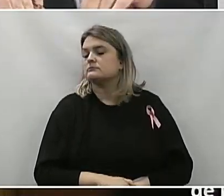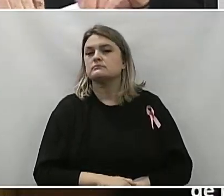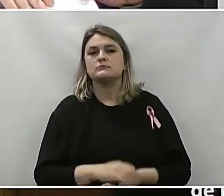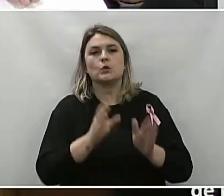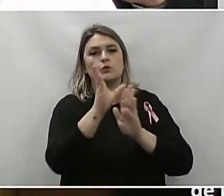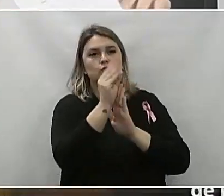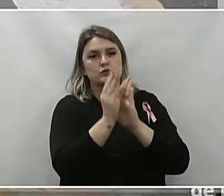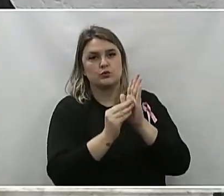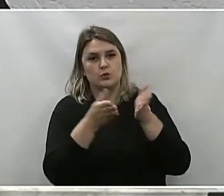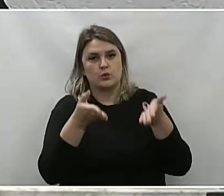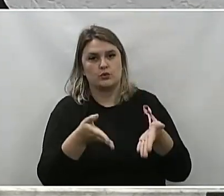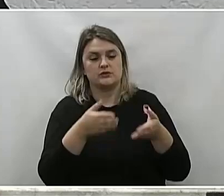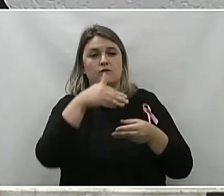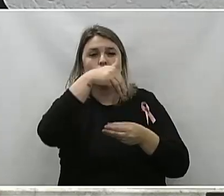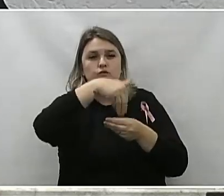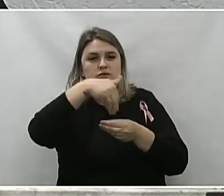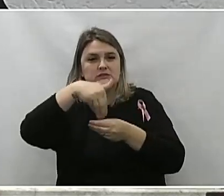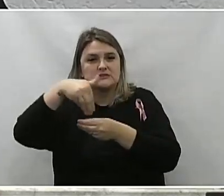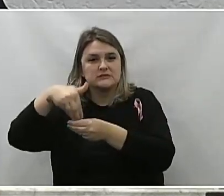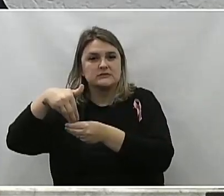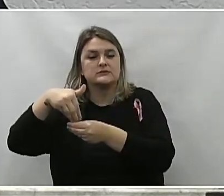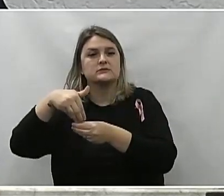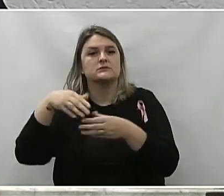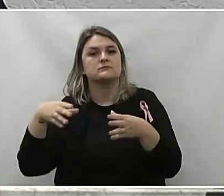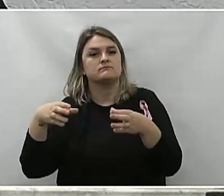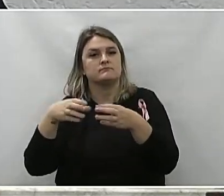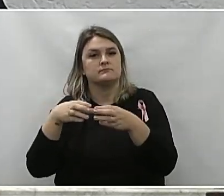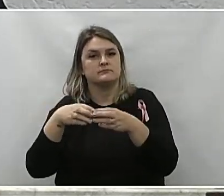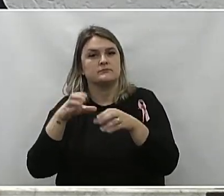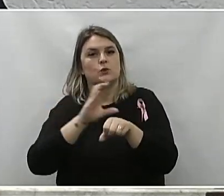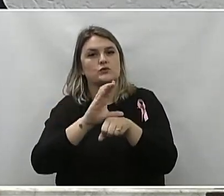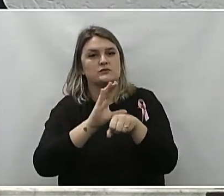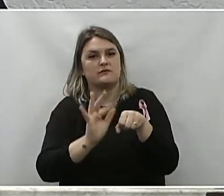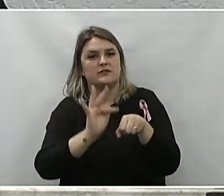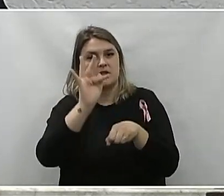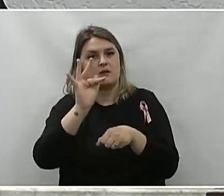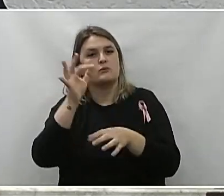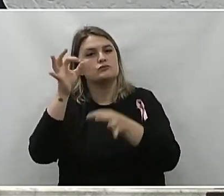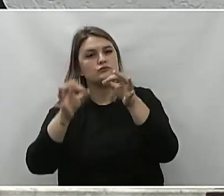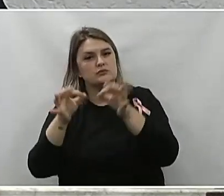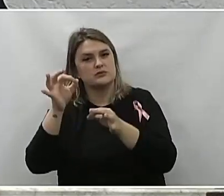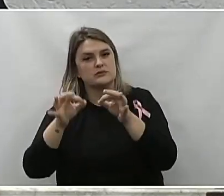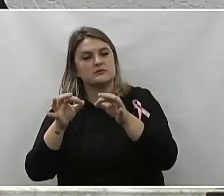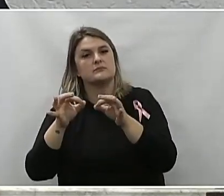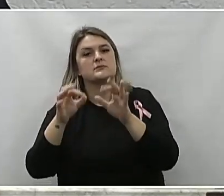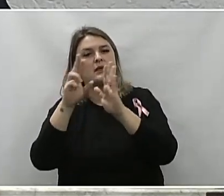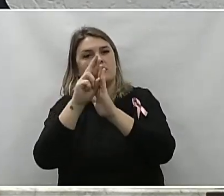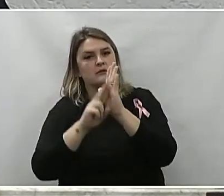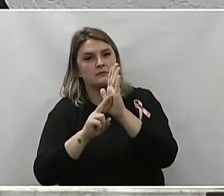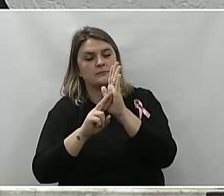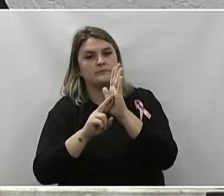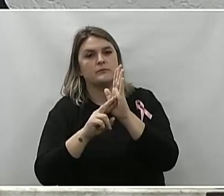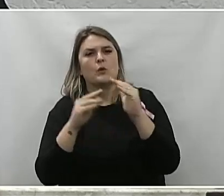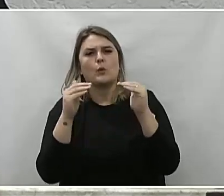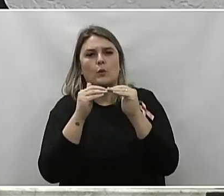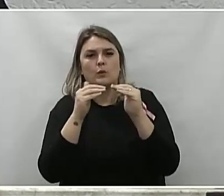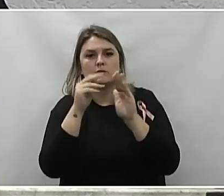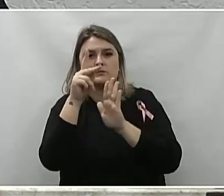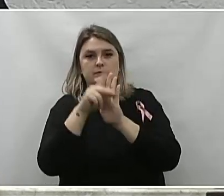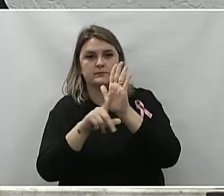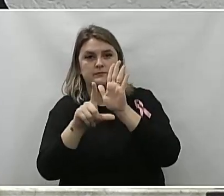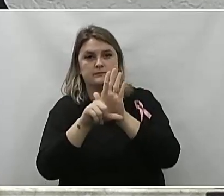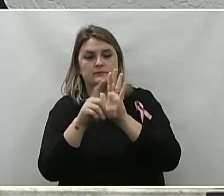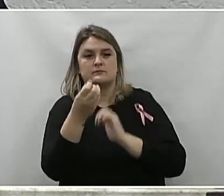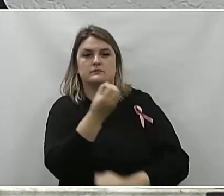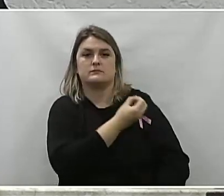matéria da Ordem do dia votação do parecer fundamentada da comissão de Constituição justiça e redação final favorável ao projeto